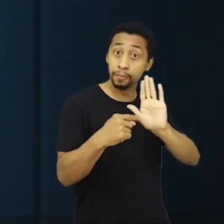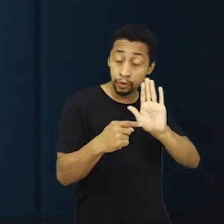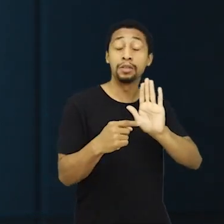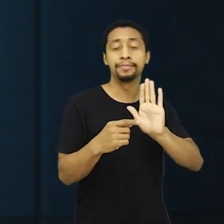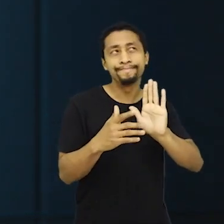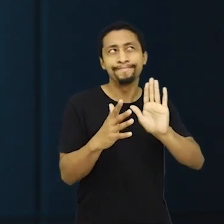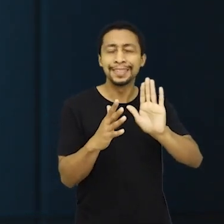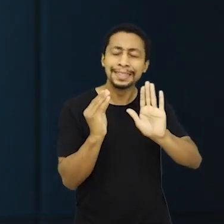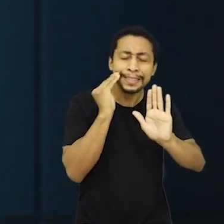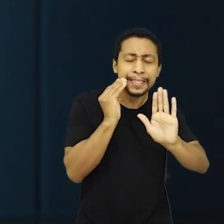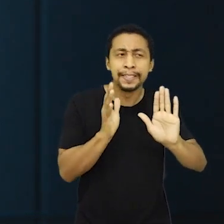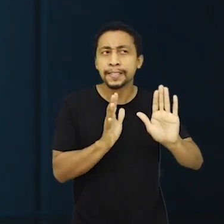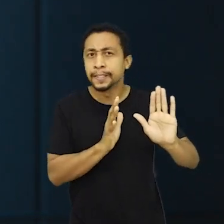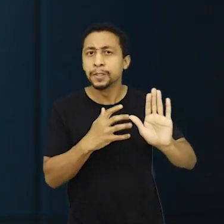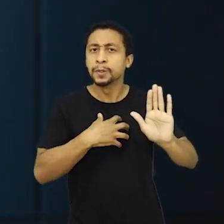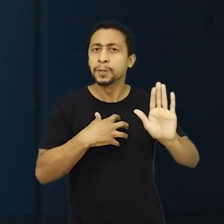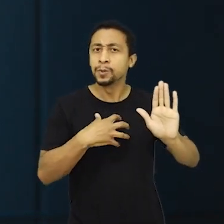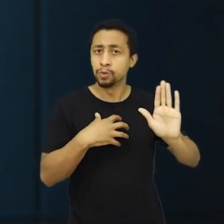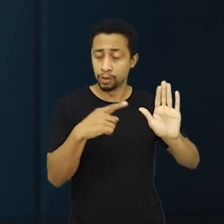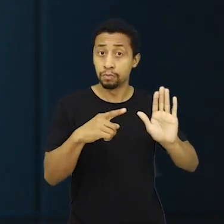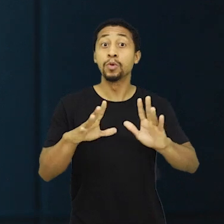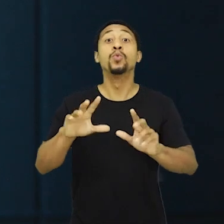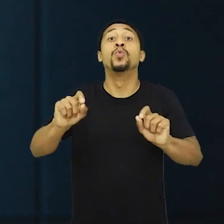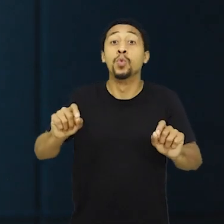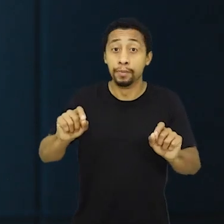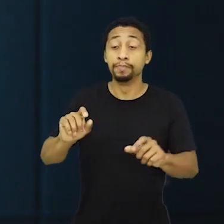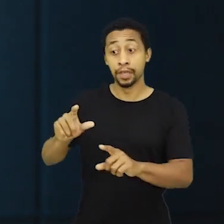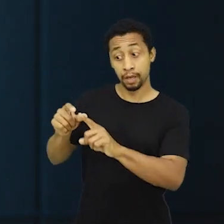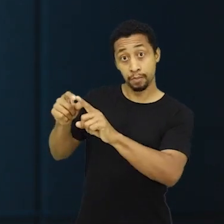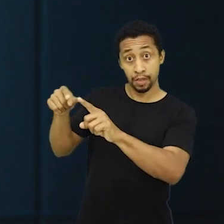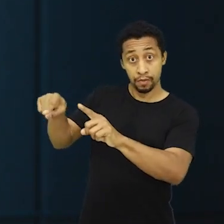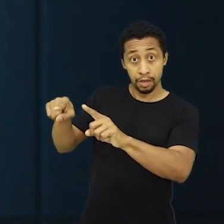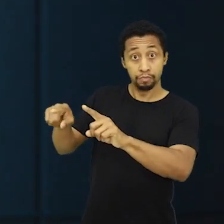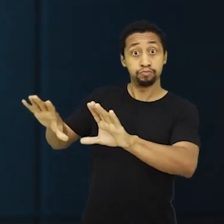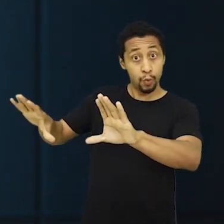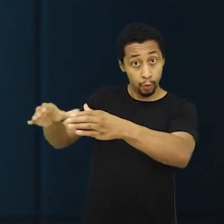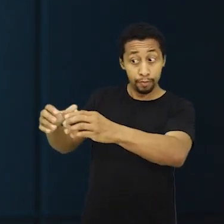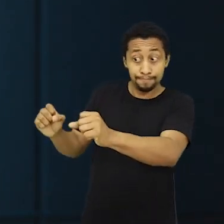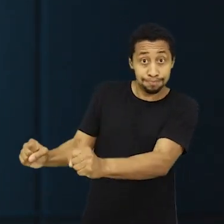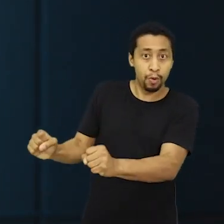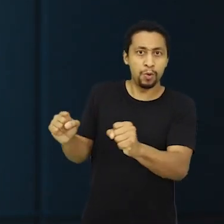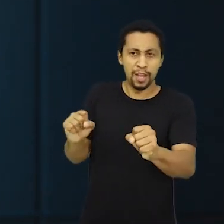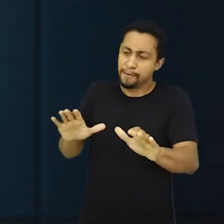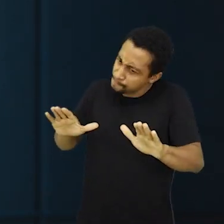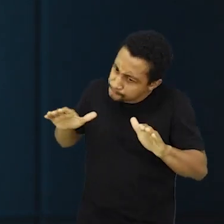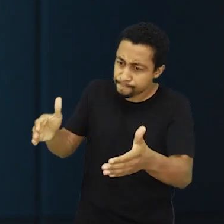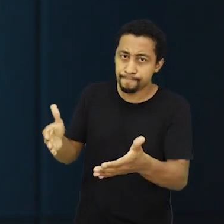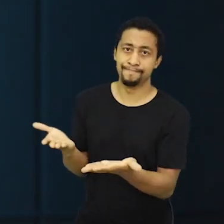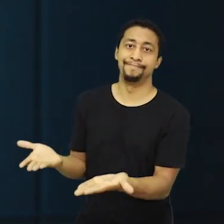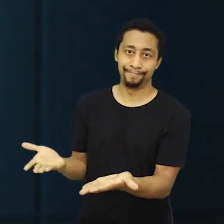deslocamento, colocando a periferia no centro do poder. Então é uma estratégia